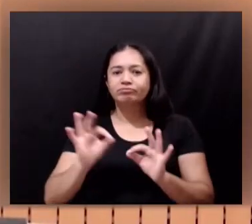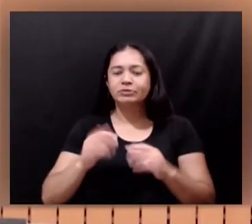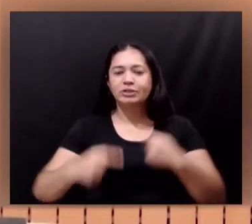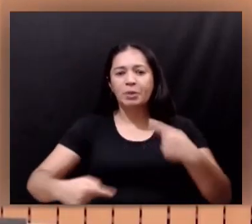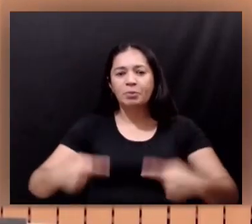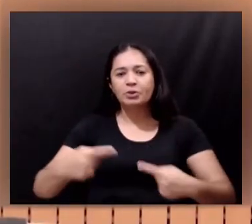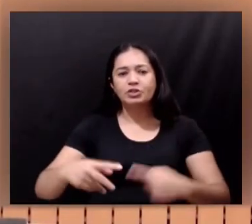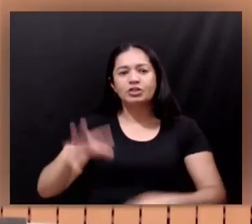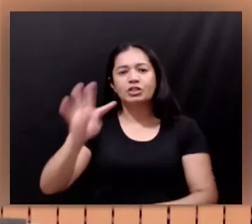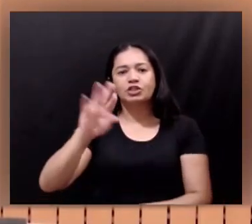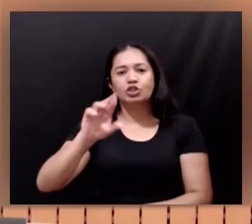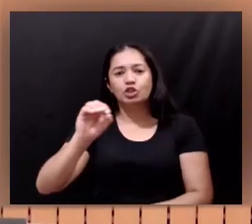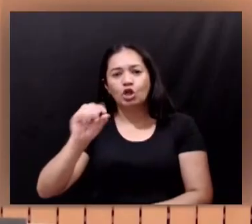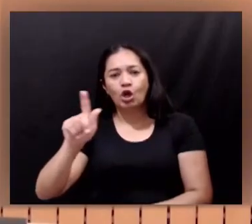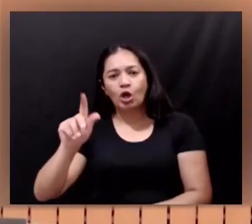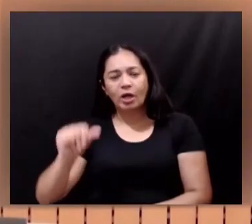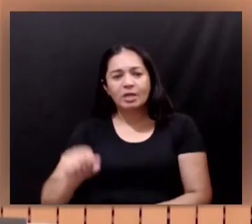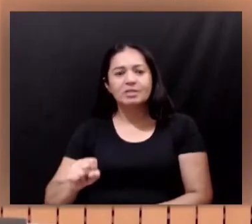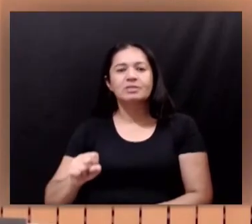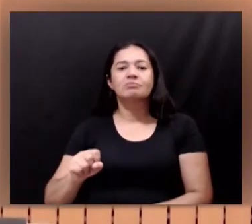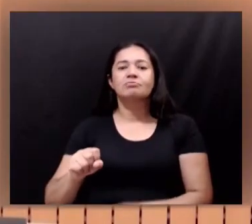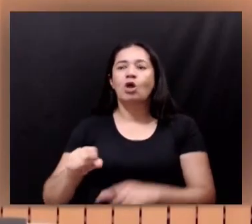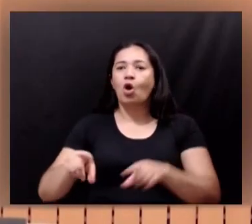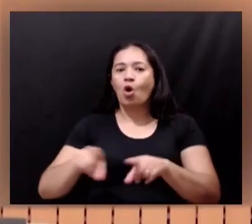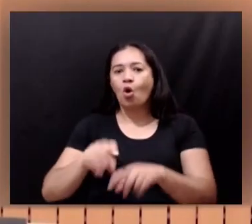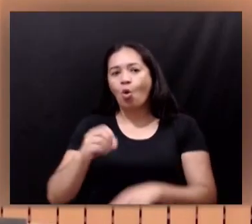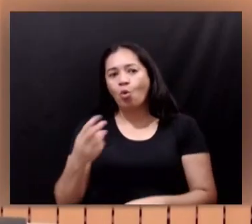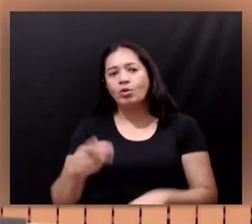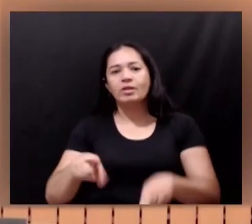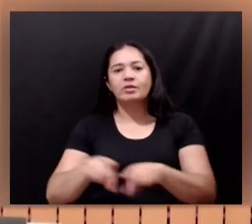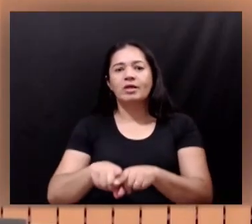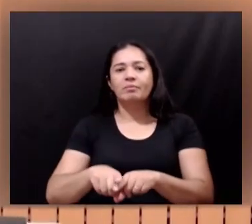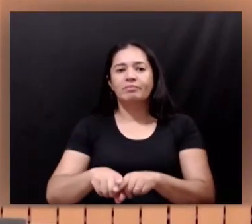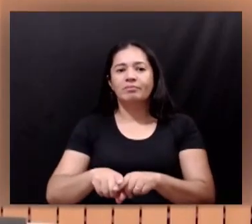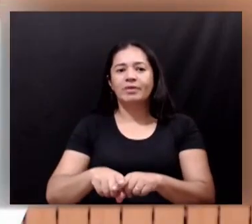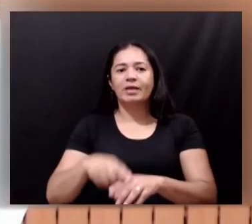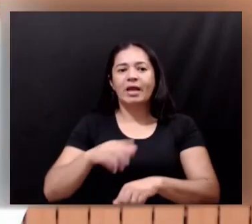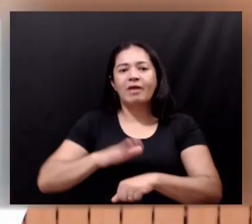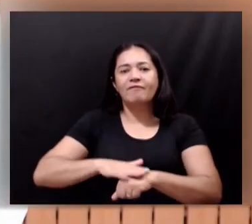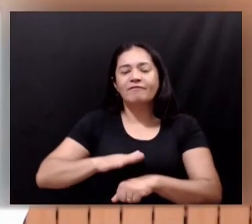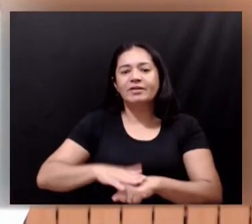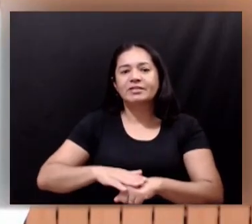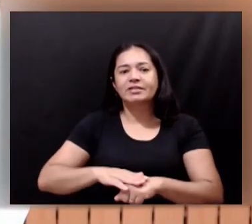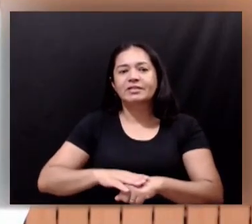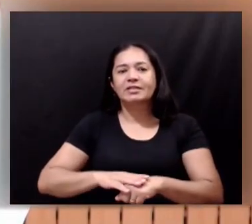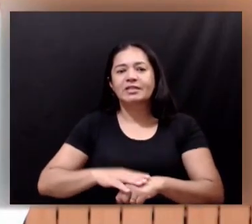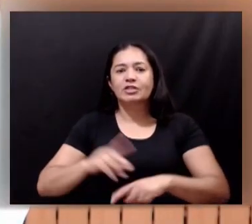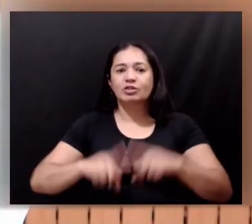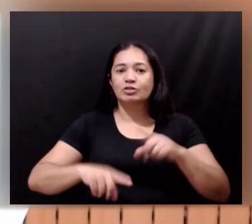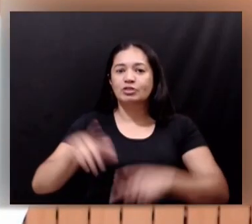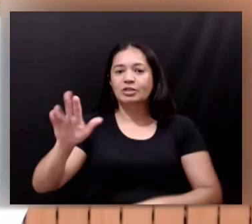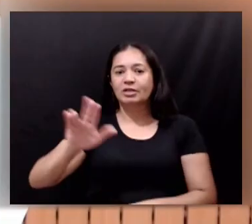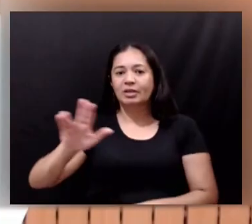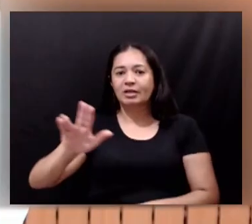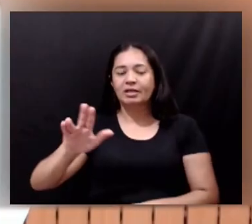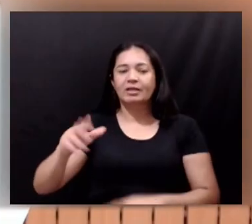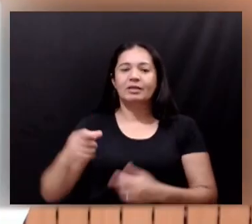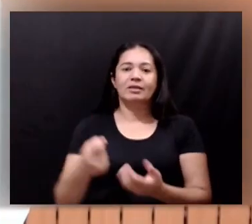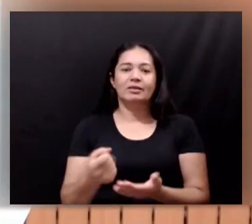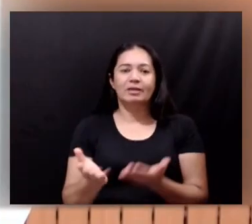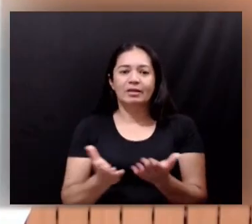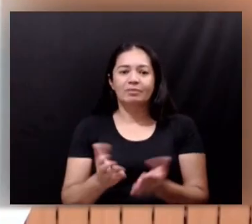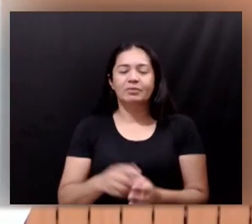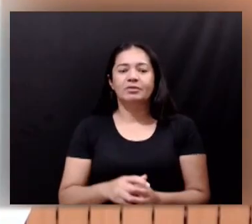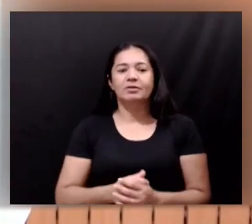questão da aplicação de substâncias novas para poder fazer tratamentos. Acho muito simbólico, e por isso